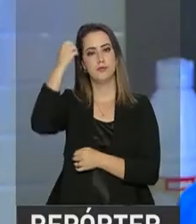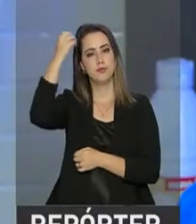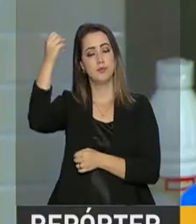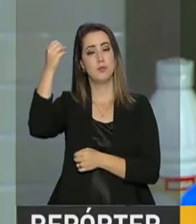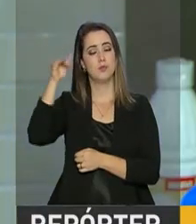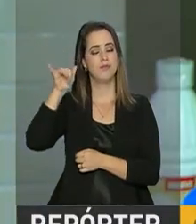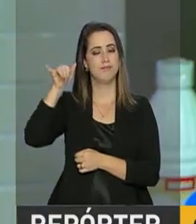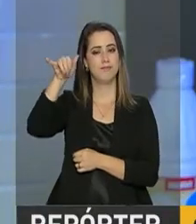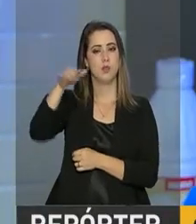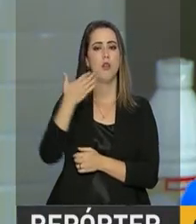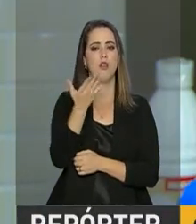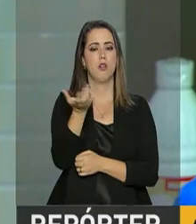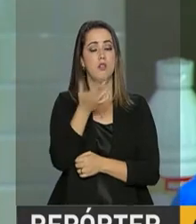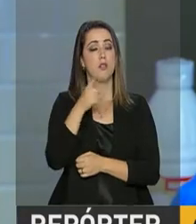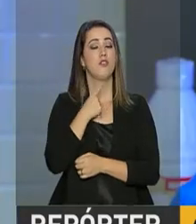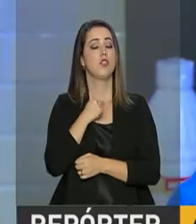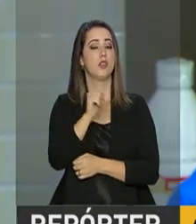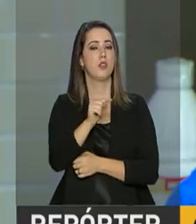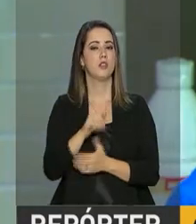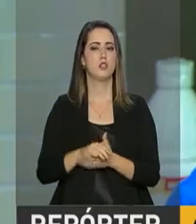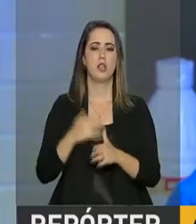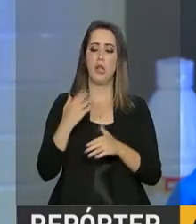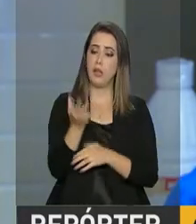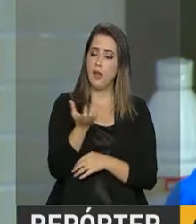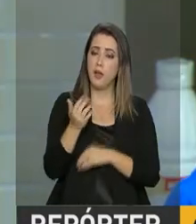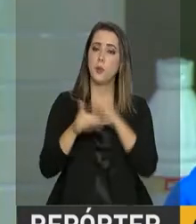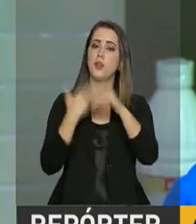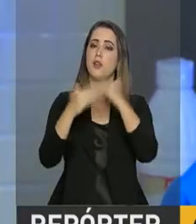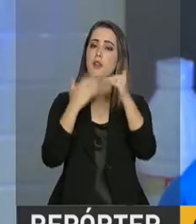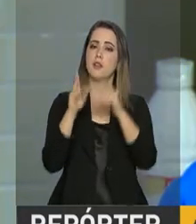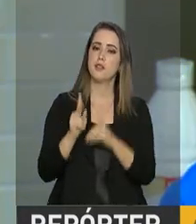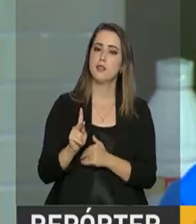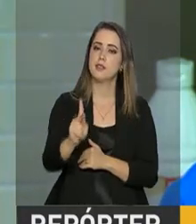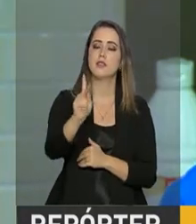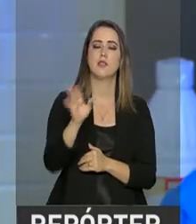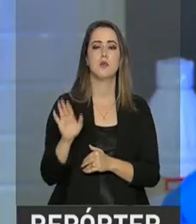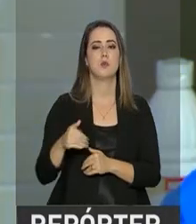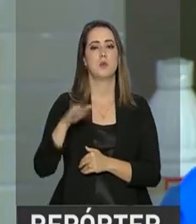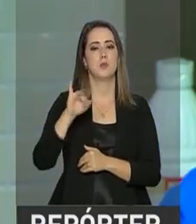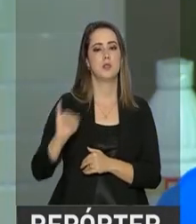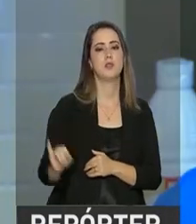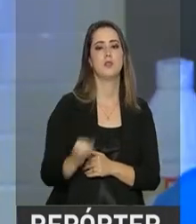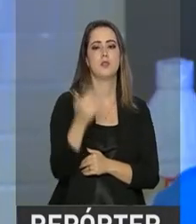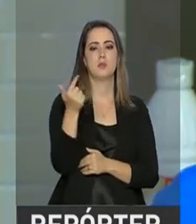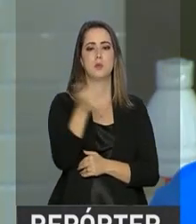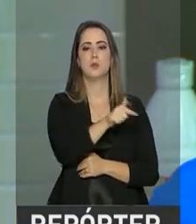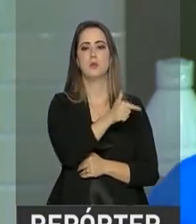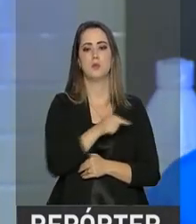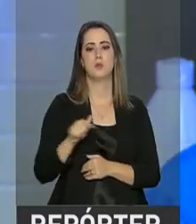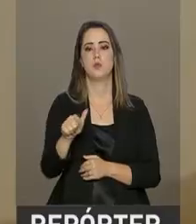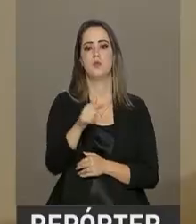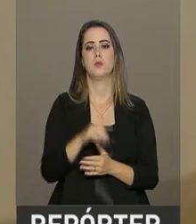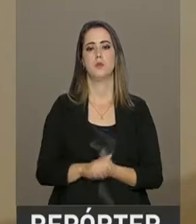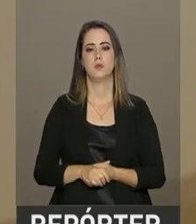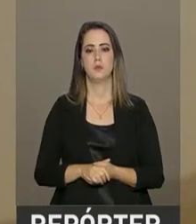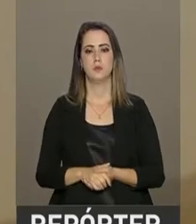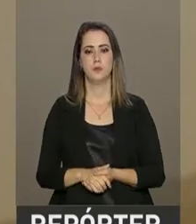cresça mais e mais, né? Que haja mais oportunidade também para trabalhar para os outros, não só para a gente.